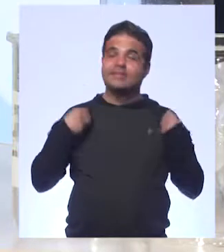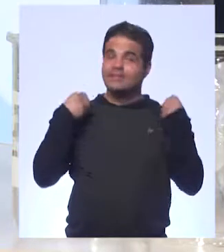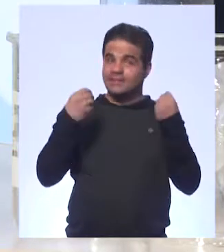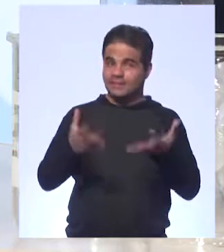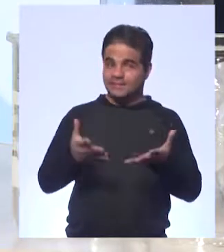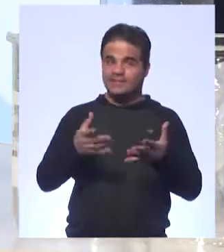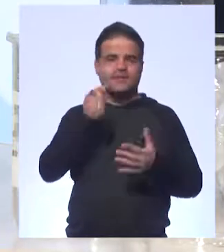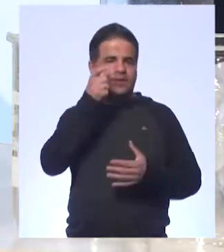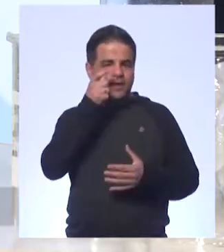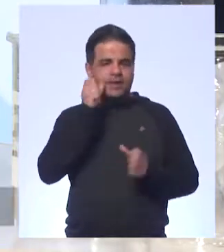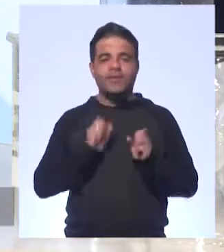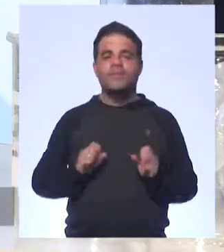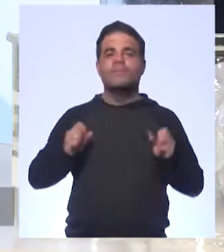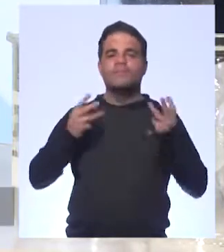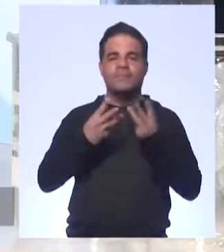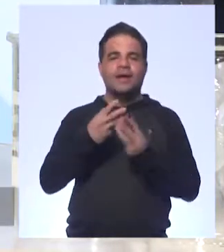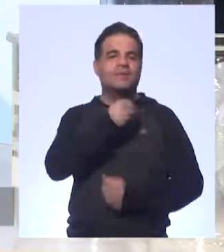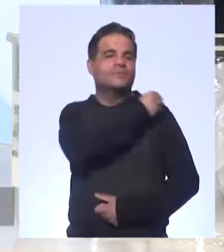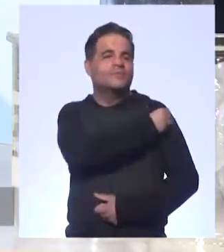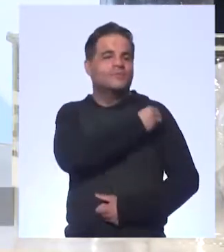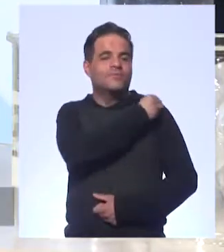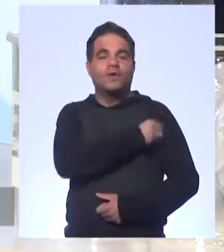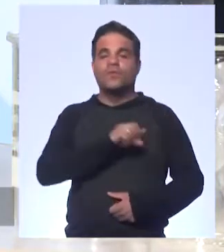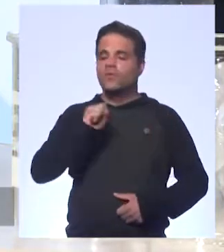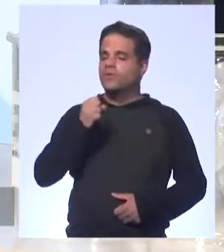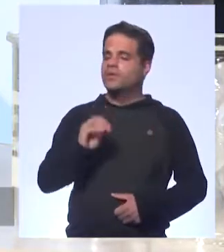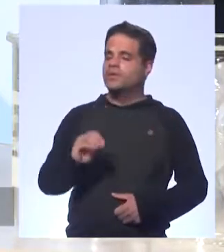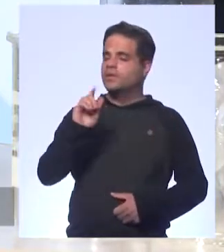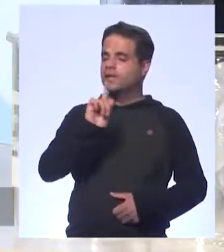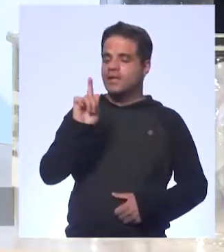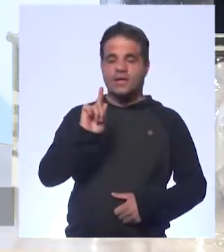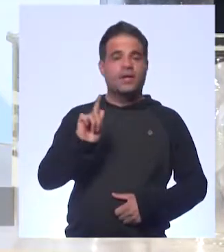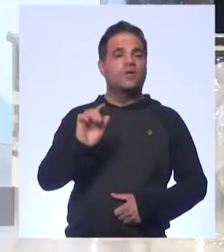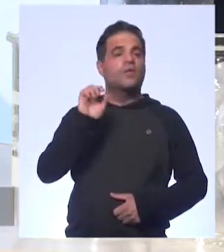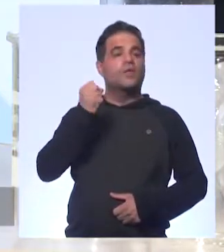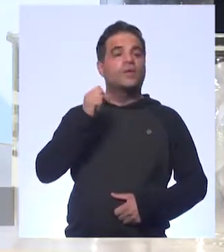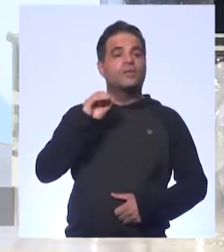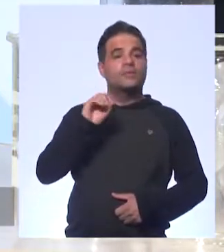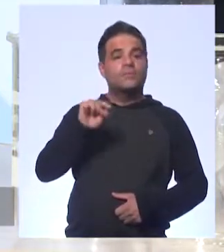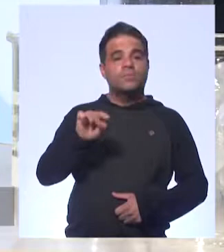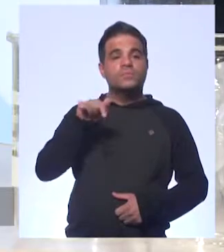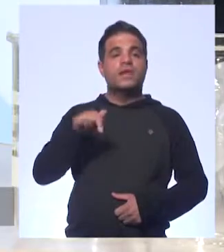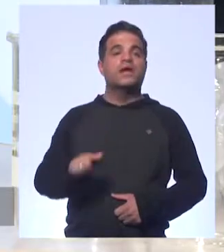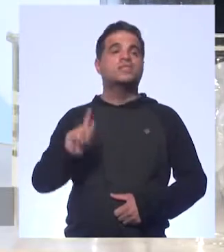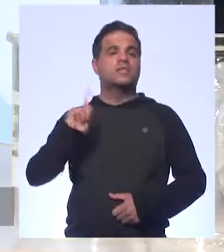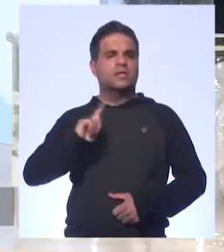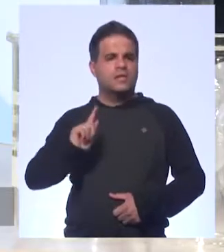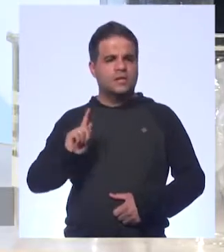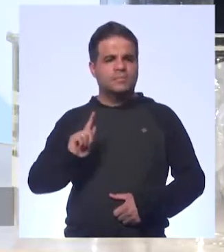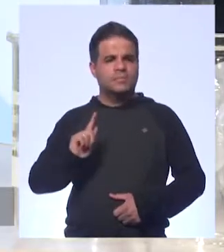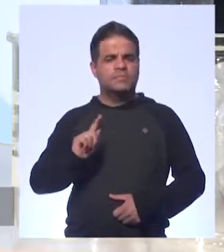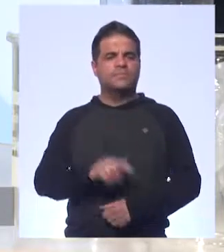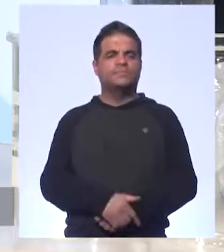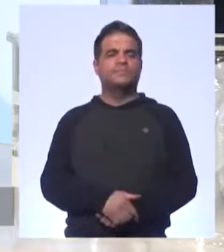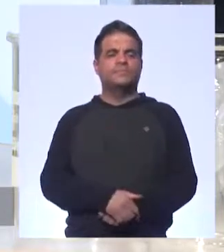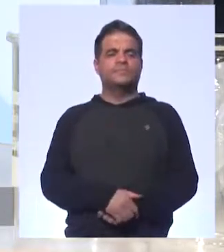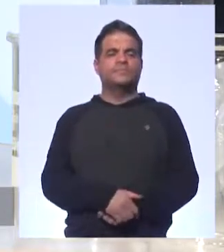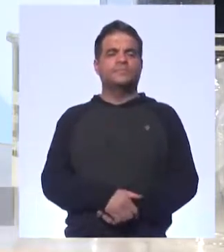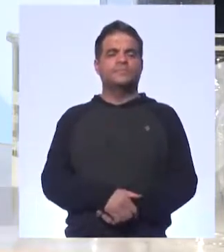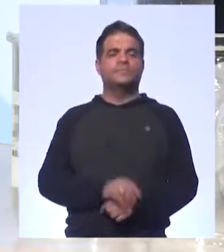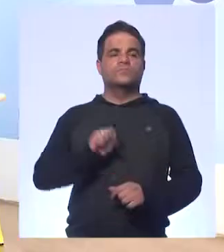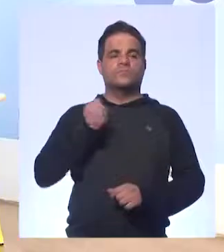aí agora a massa do álcool, 80 gramas, né? 80,7 gramas. Mais precisamente. Isso,